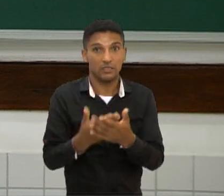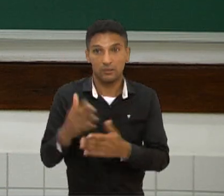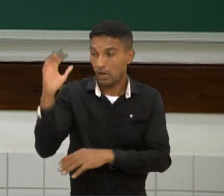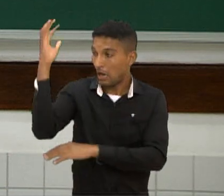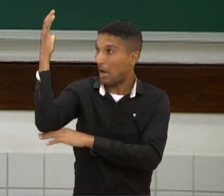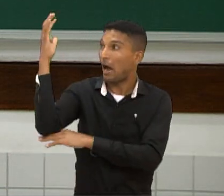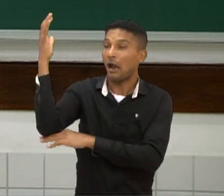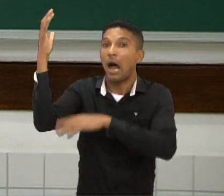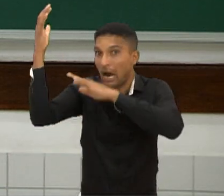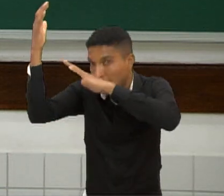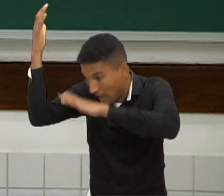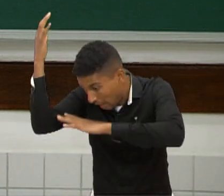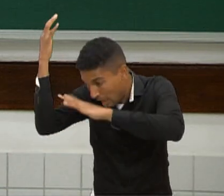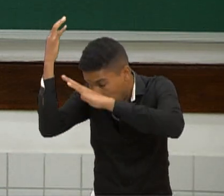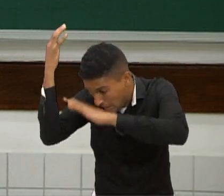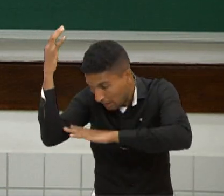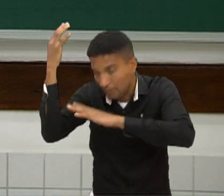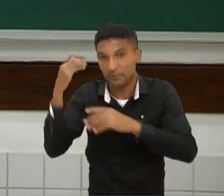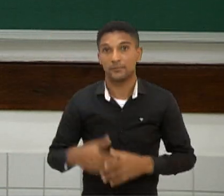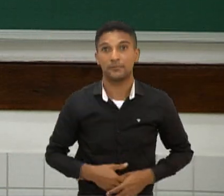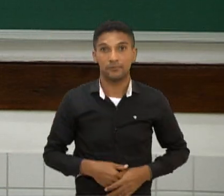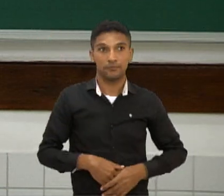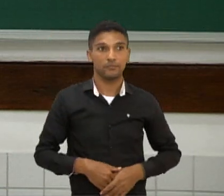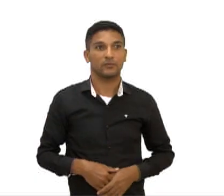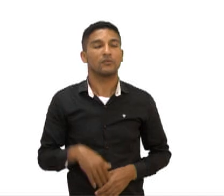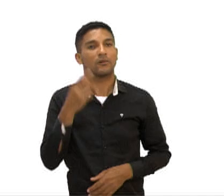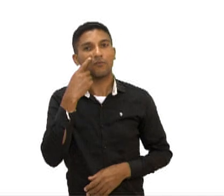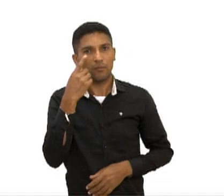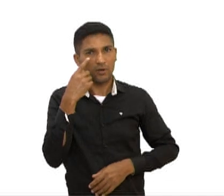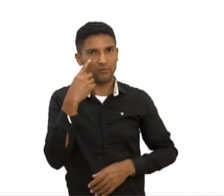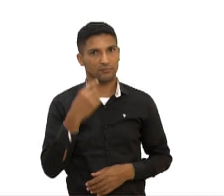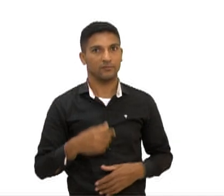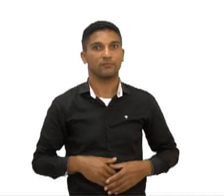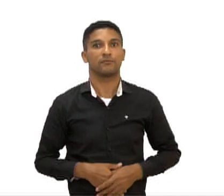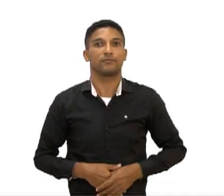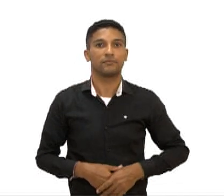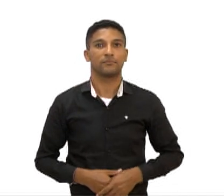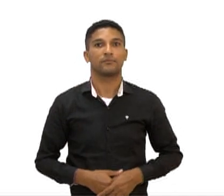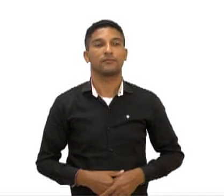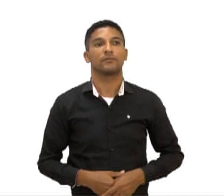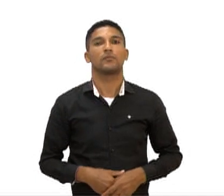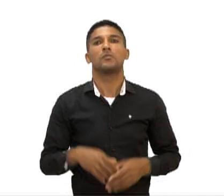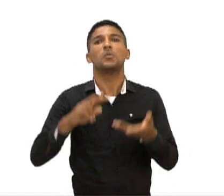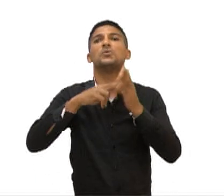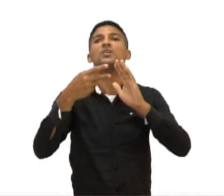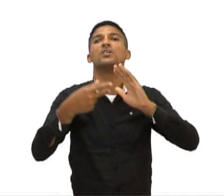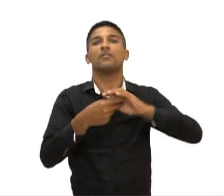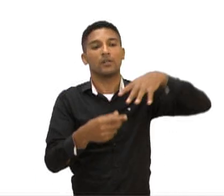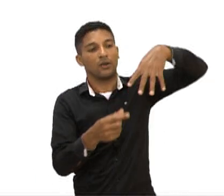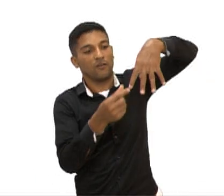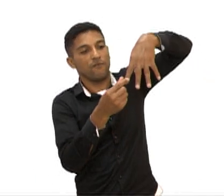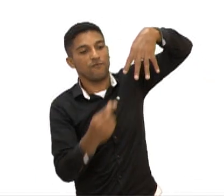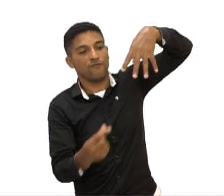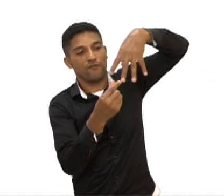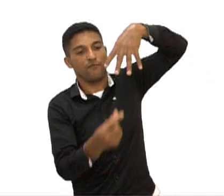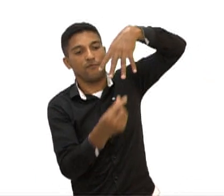Então, vamos para um teste. Qual é o significado das fitas do pó de